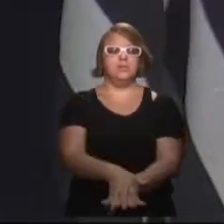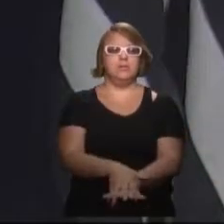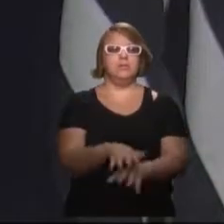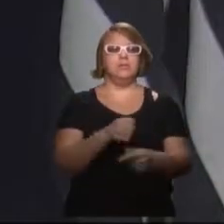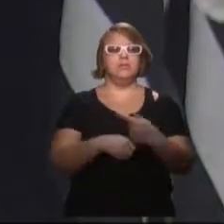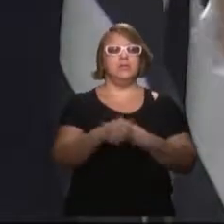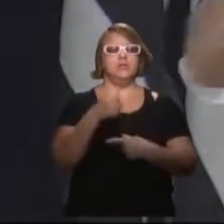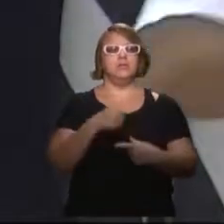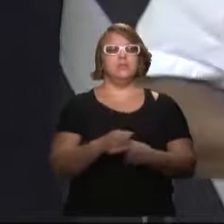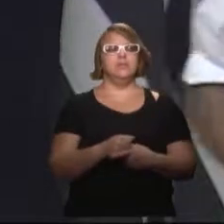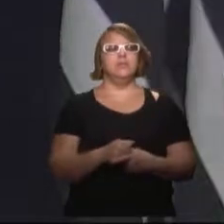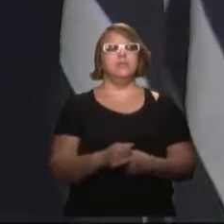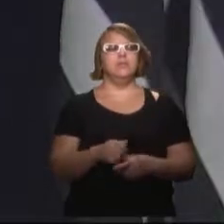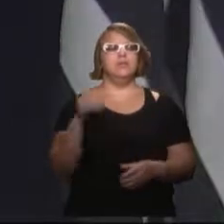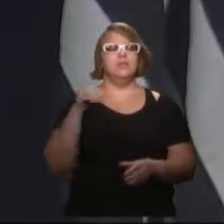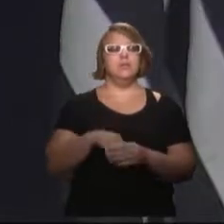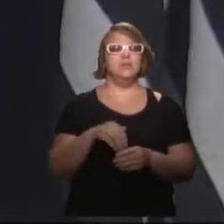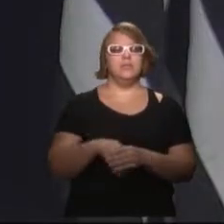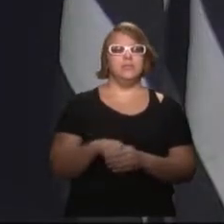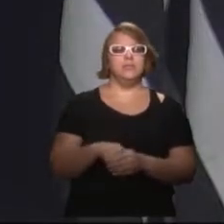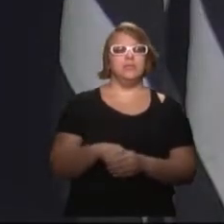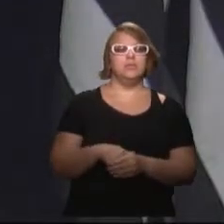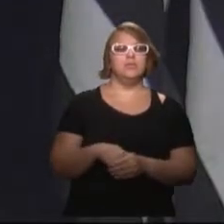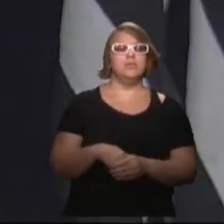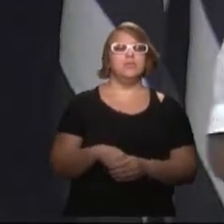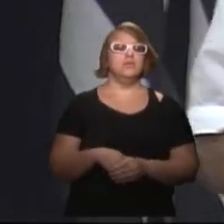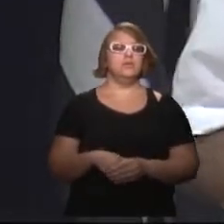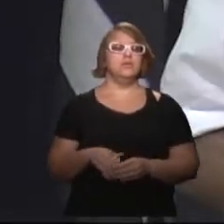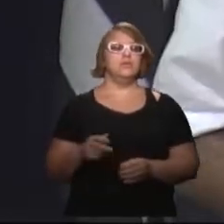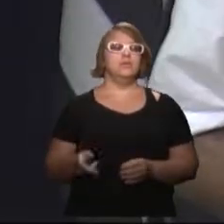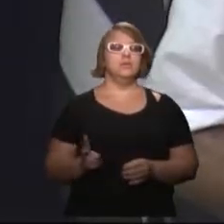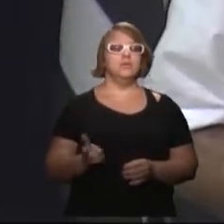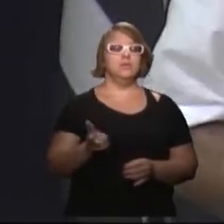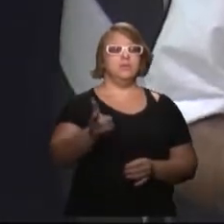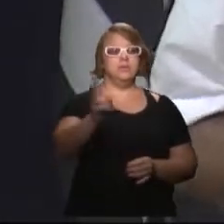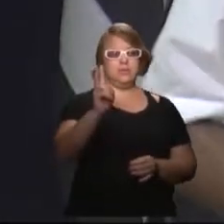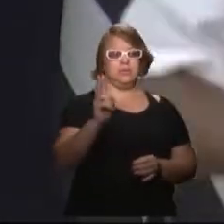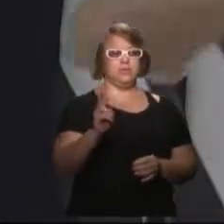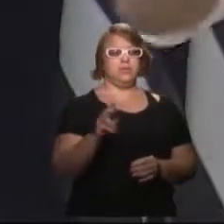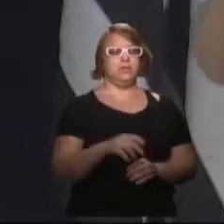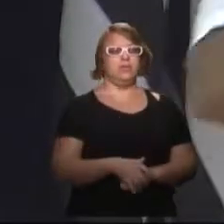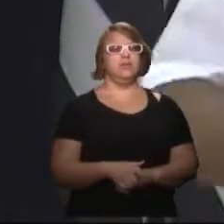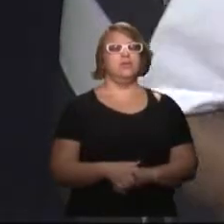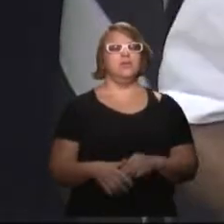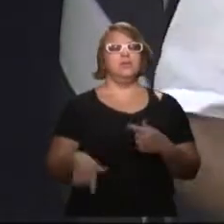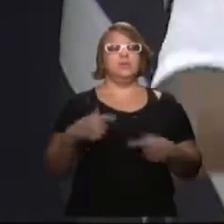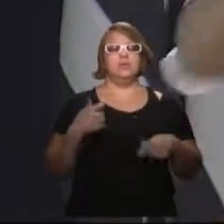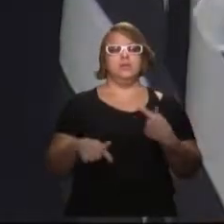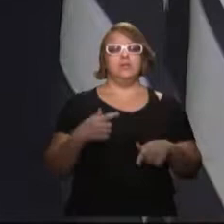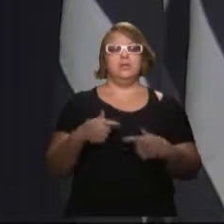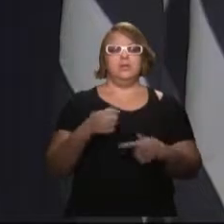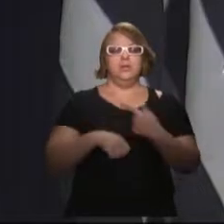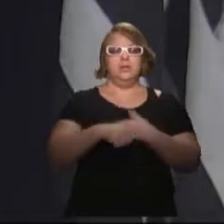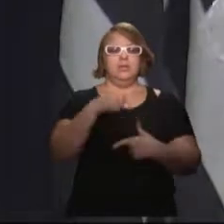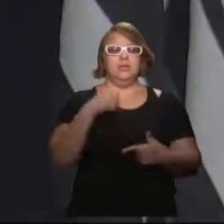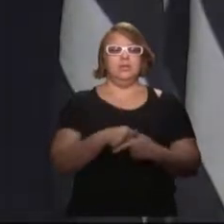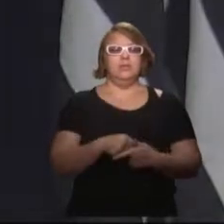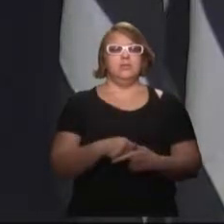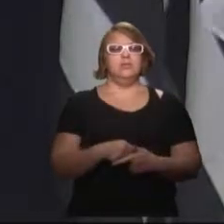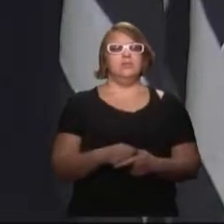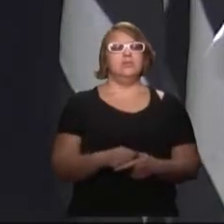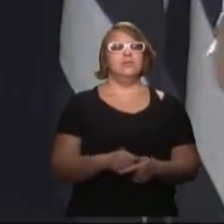Votei, eu sempre vou votar doação diária aqui, porque eu entendo que uma política industrial municipal de inclusão social. Votei